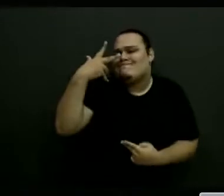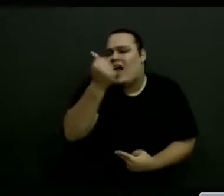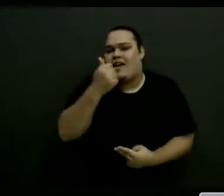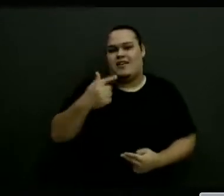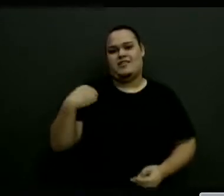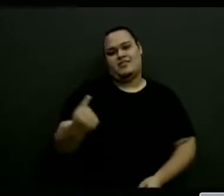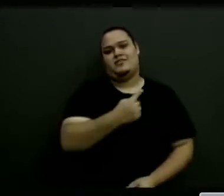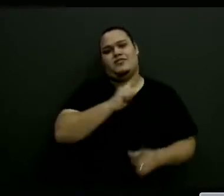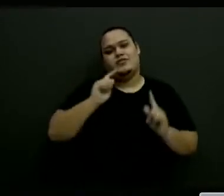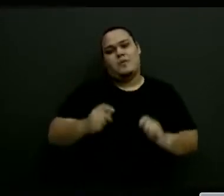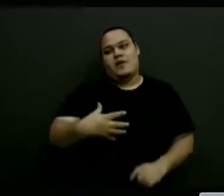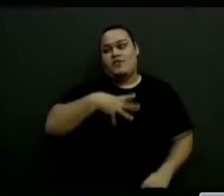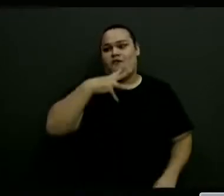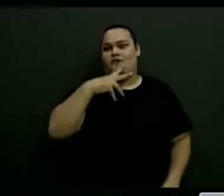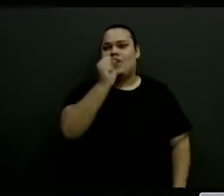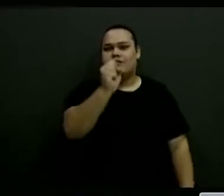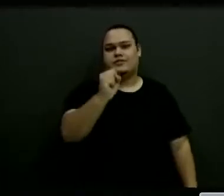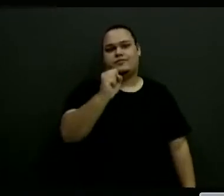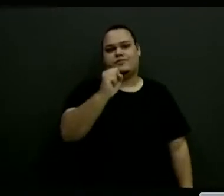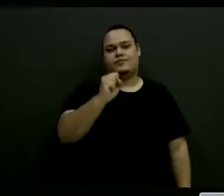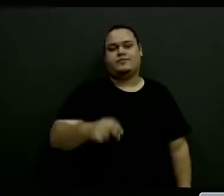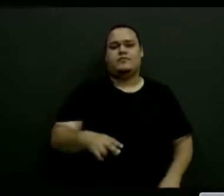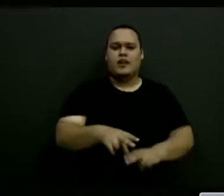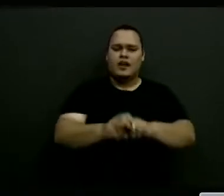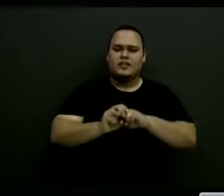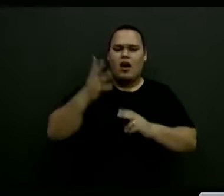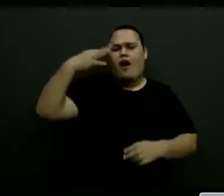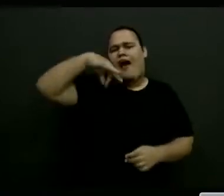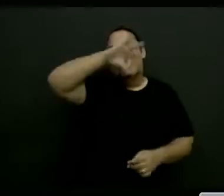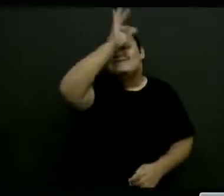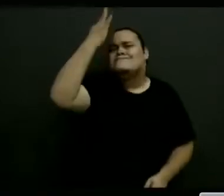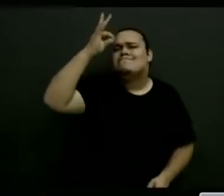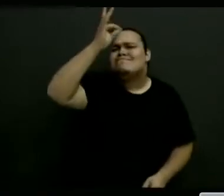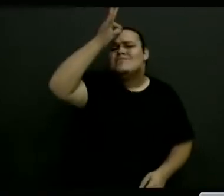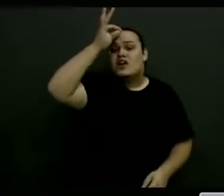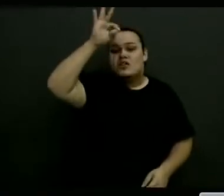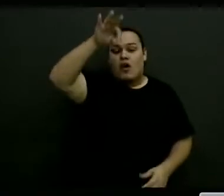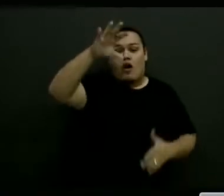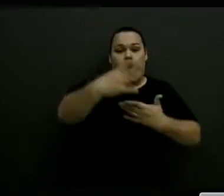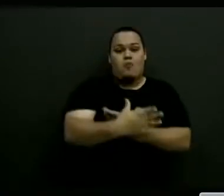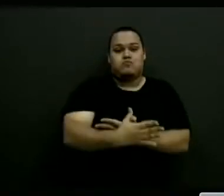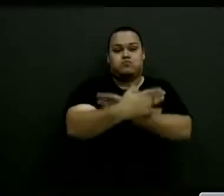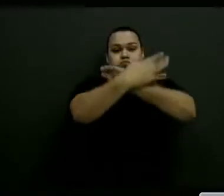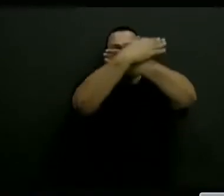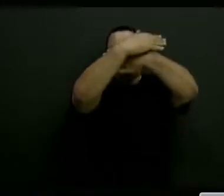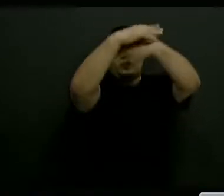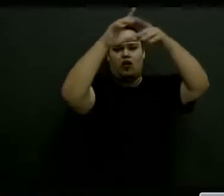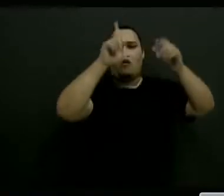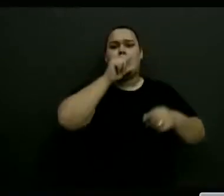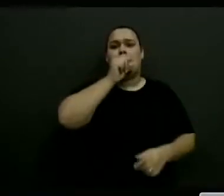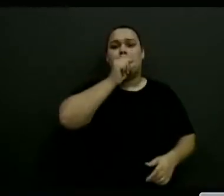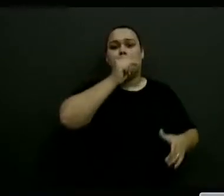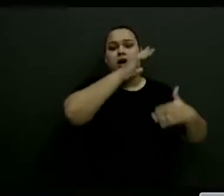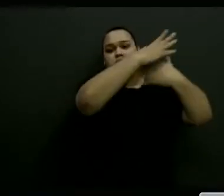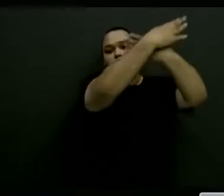Segundo, ele viu o Espírito de Deus que descia como pomba e vinha sobre ele, se